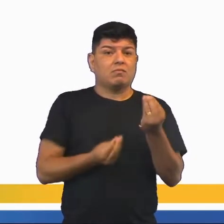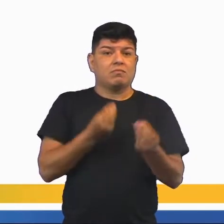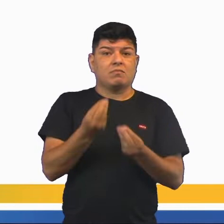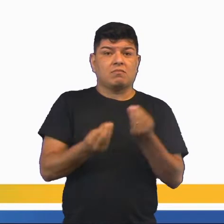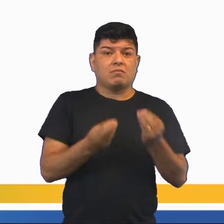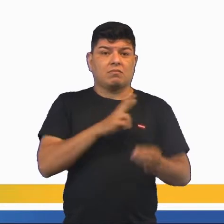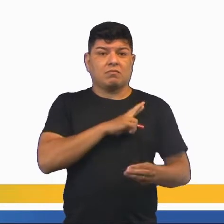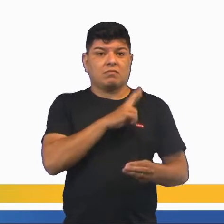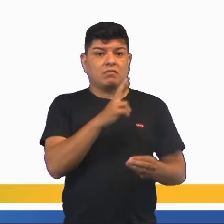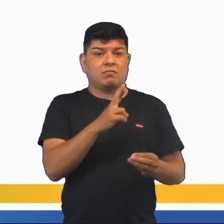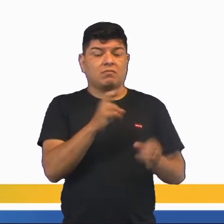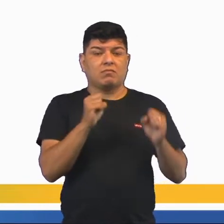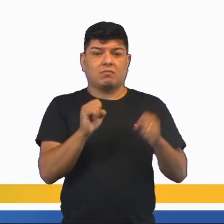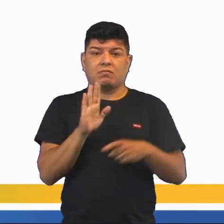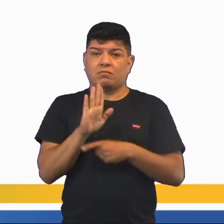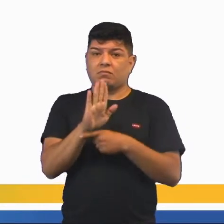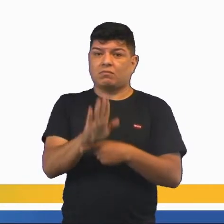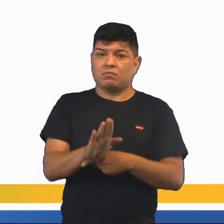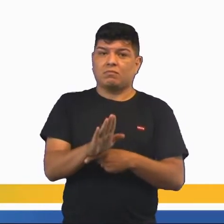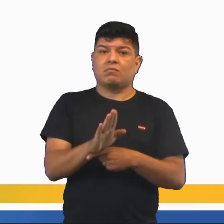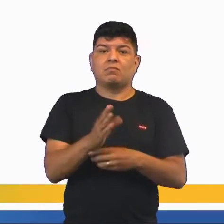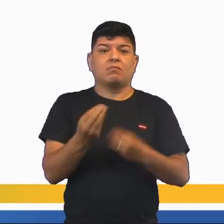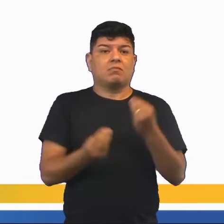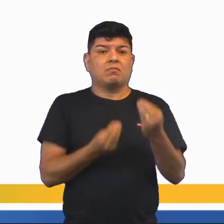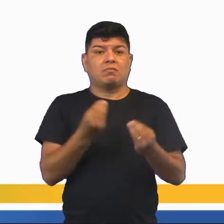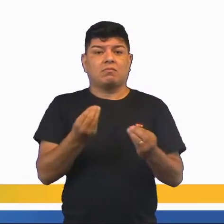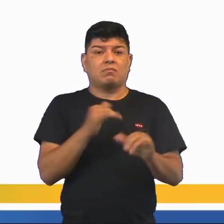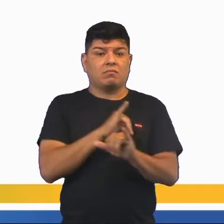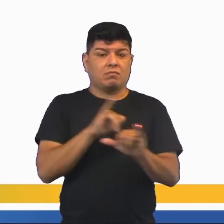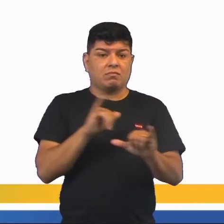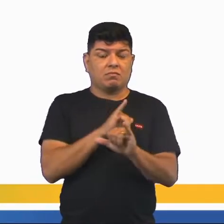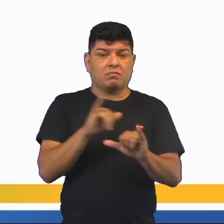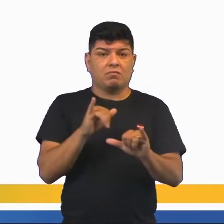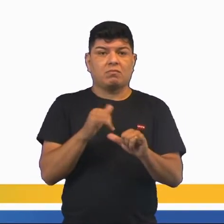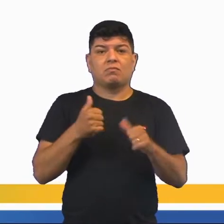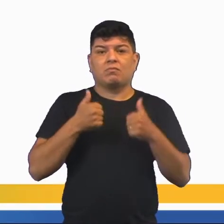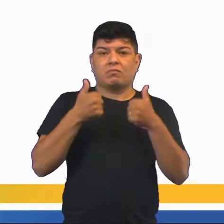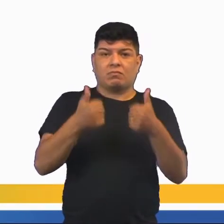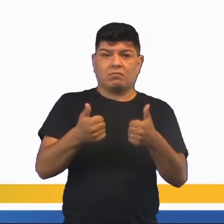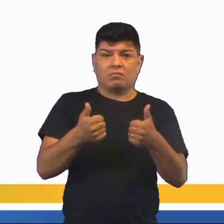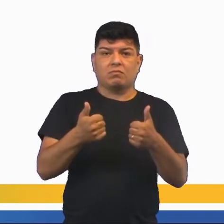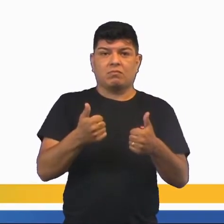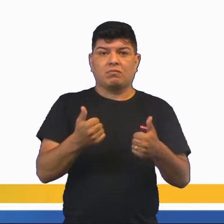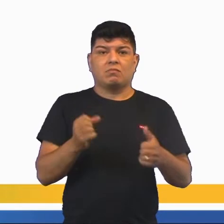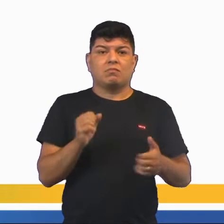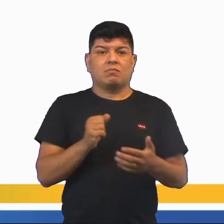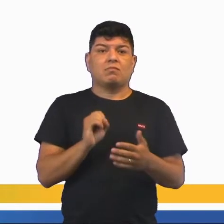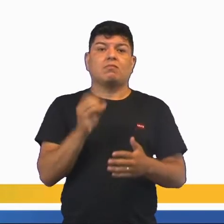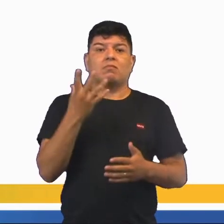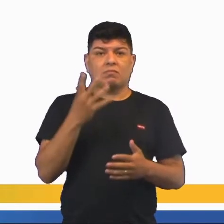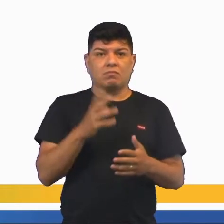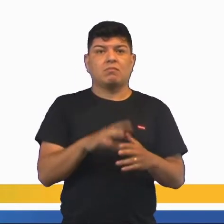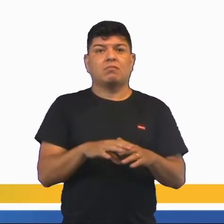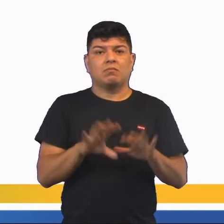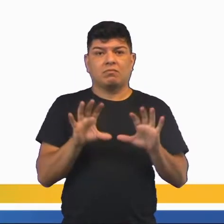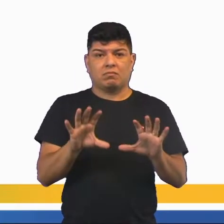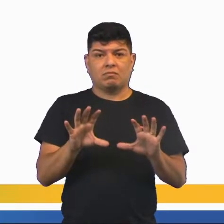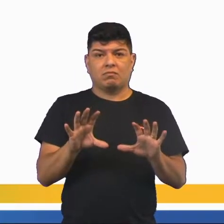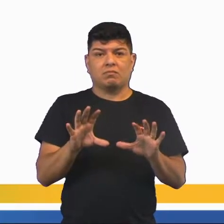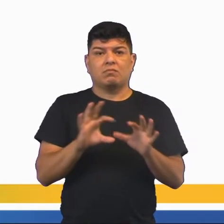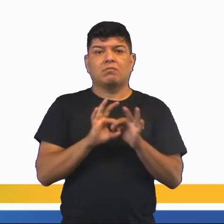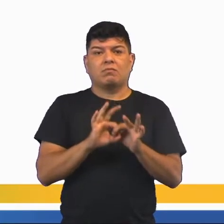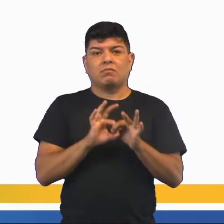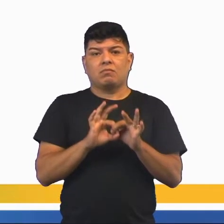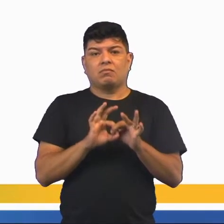a religião pode contribuir para isso? Como que a mídia pode veicular positivamente uma reação a isso? Está ali, a